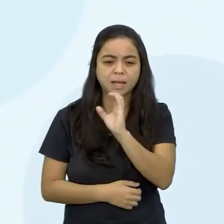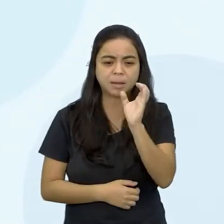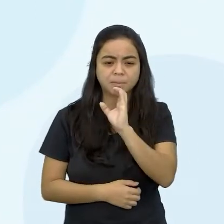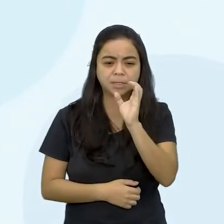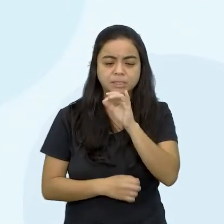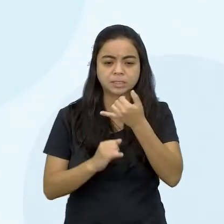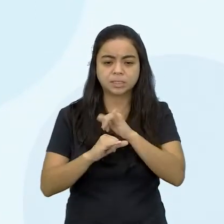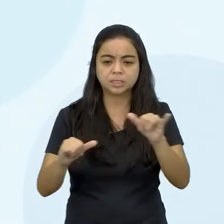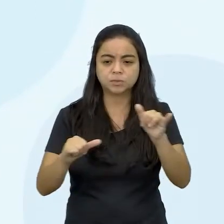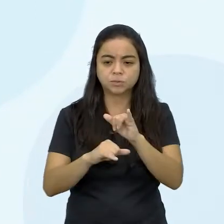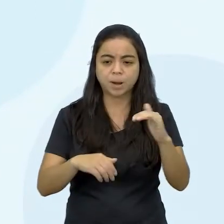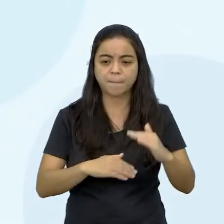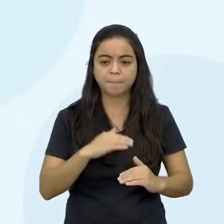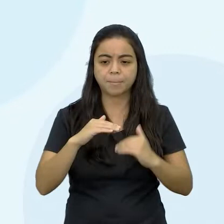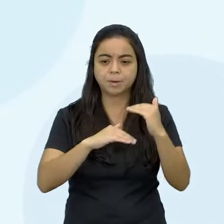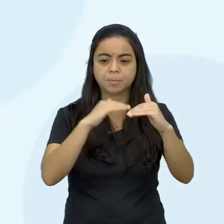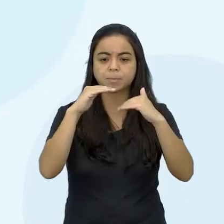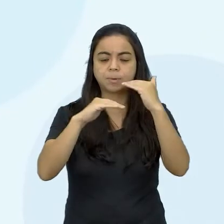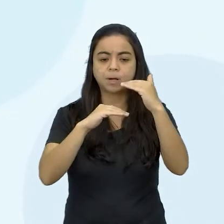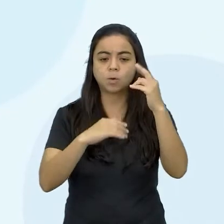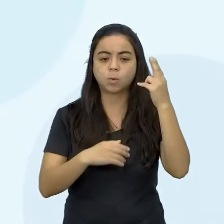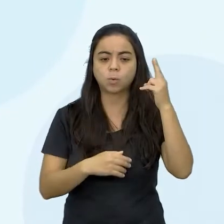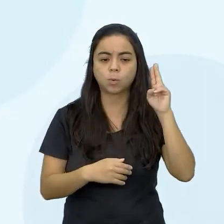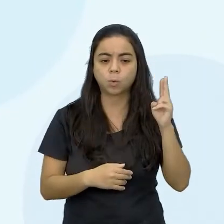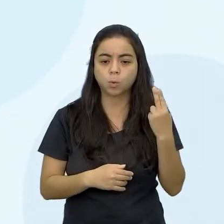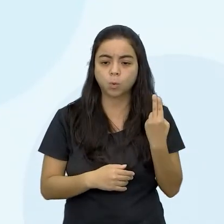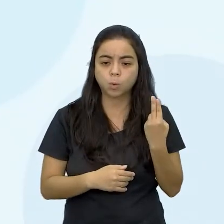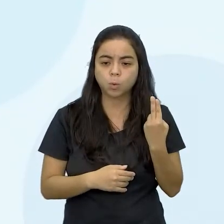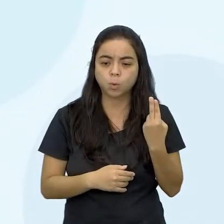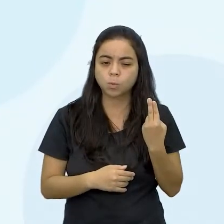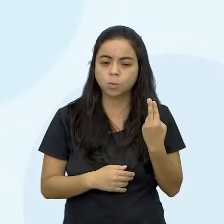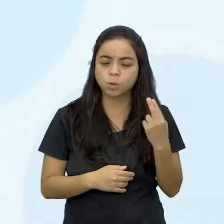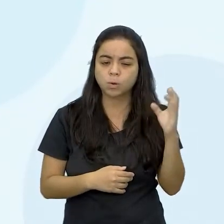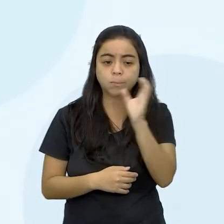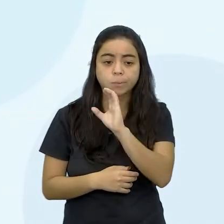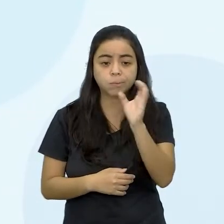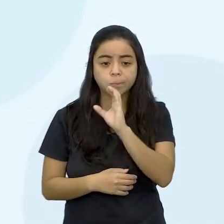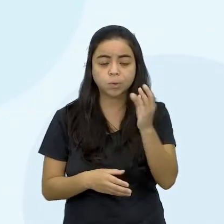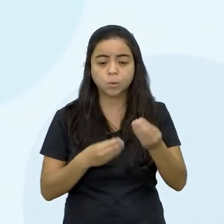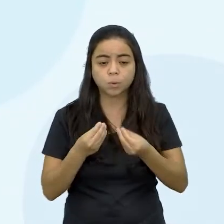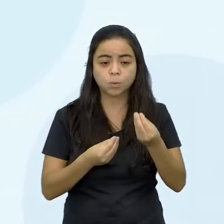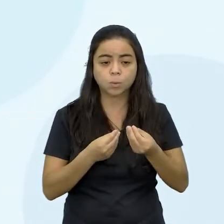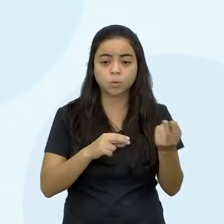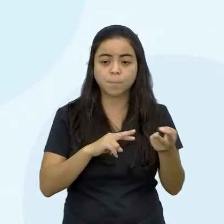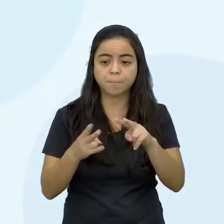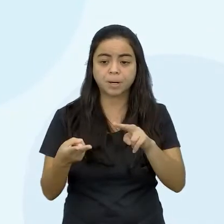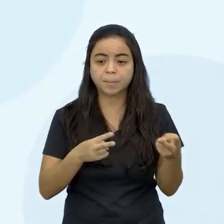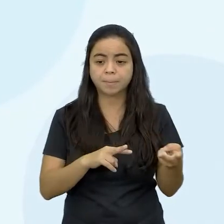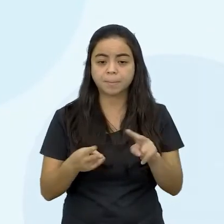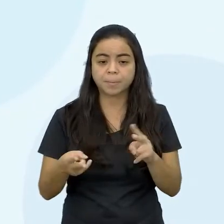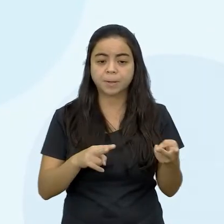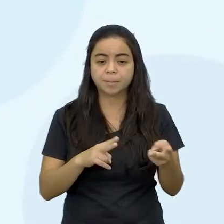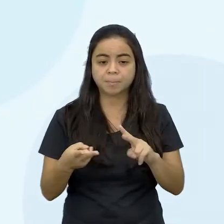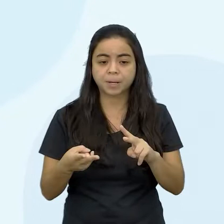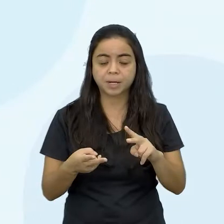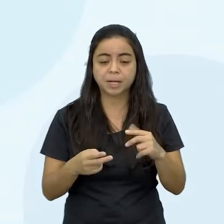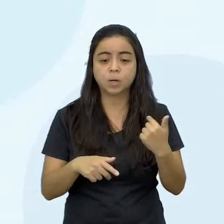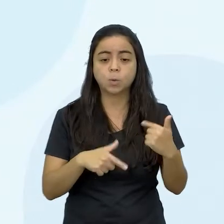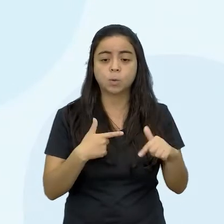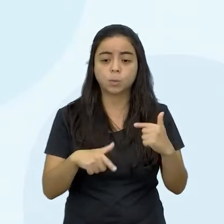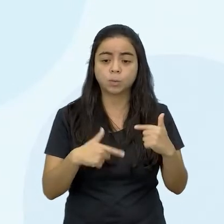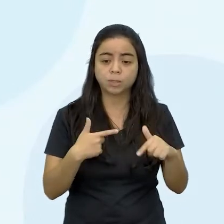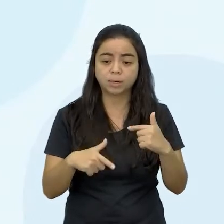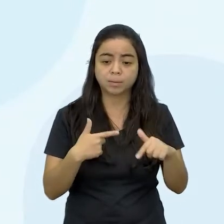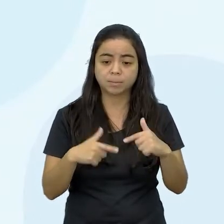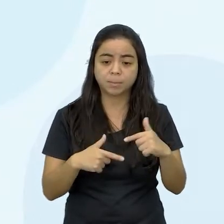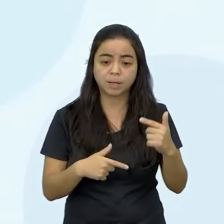consegue se desenvolver ou a rapidez com que eu consigo transferir a energia por um sistema ou trabalho